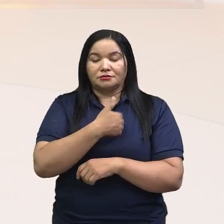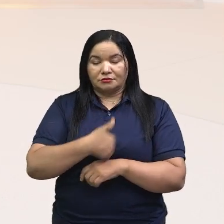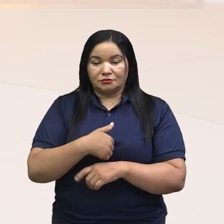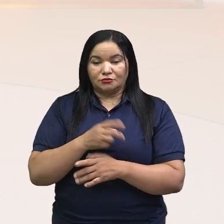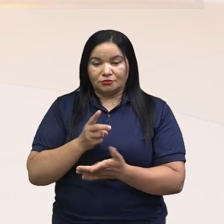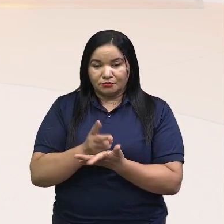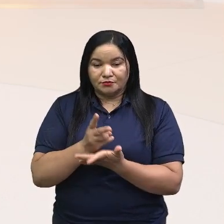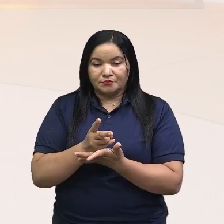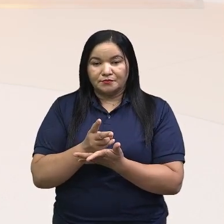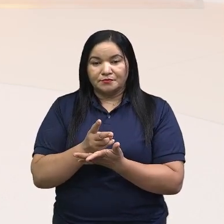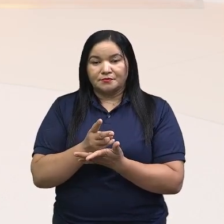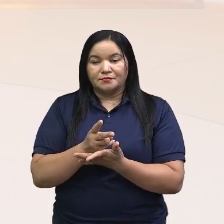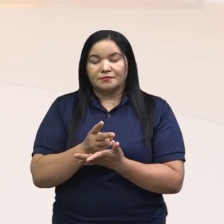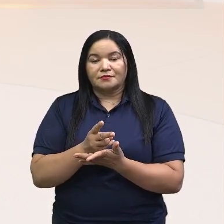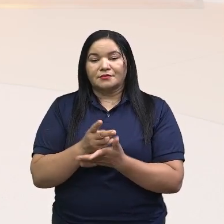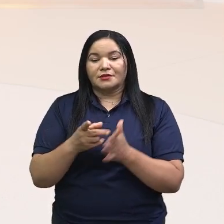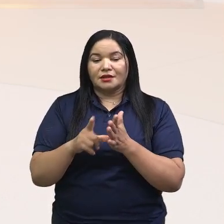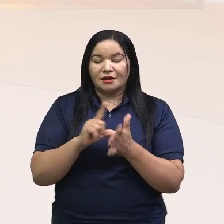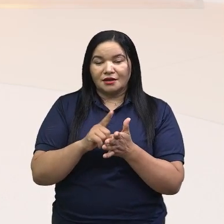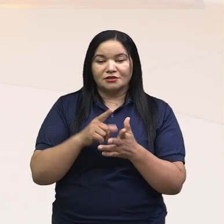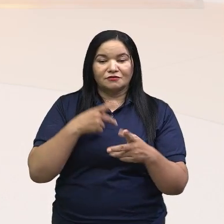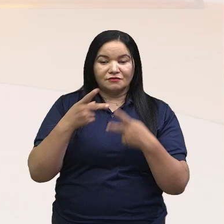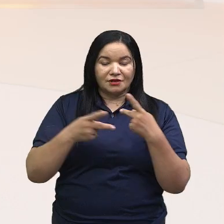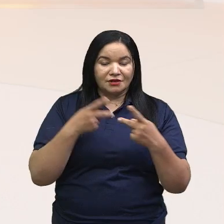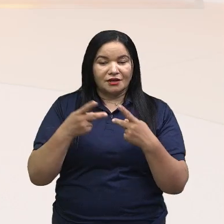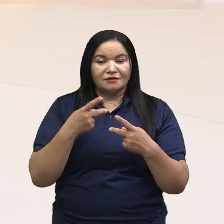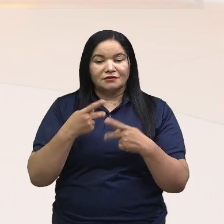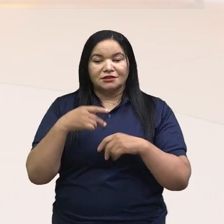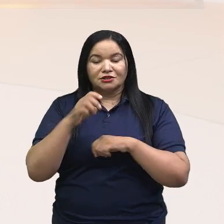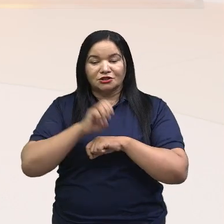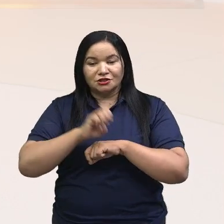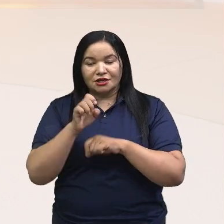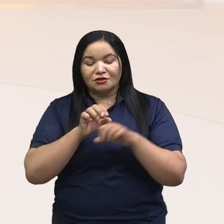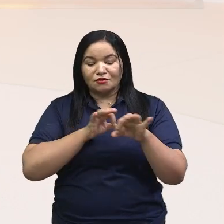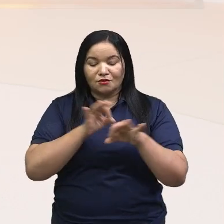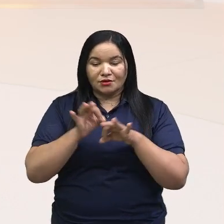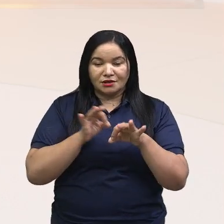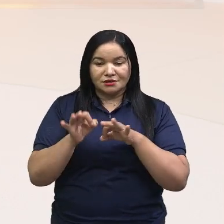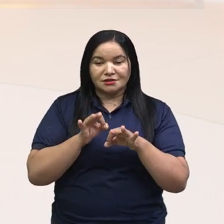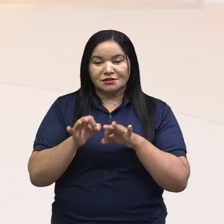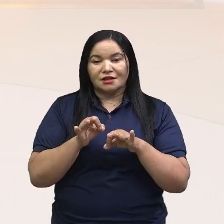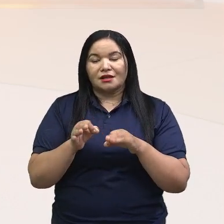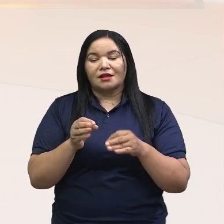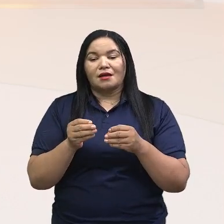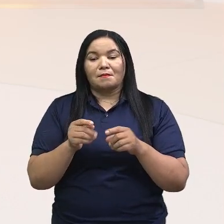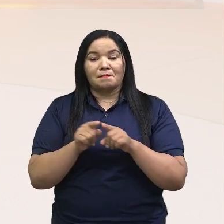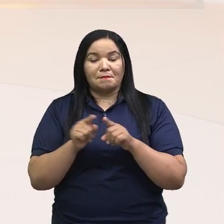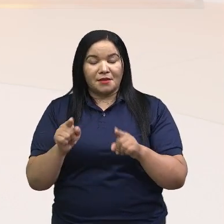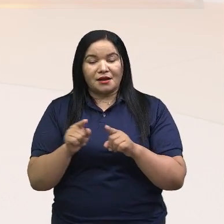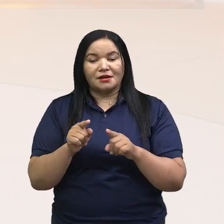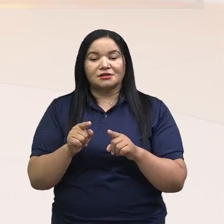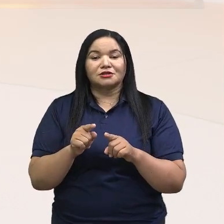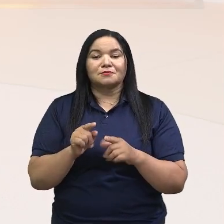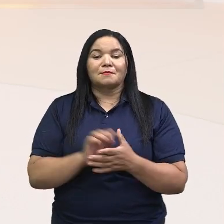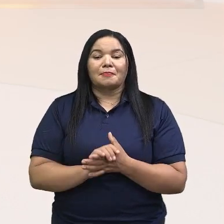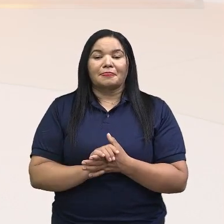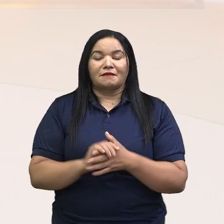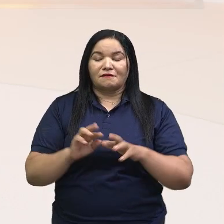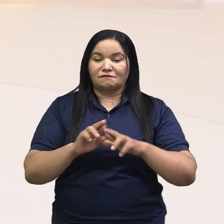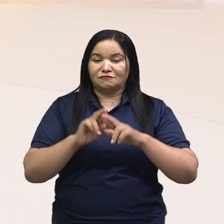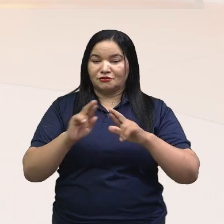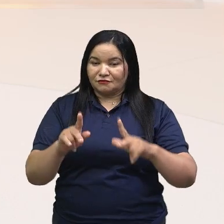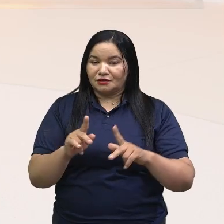esse discurso de entregar um Estado brasileiro mais organizado, mas que, na verdade, não foi isso